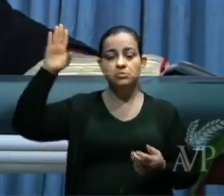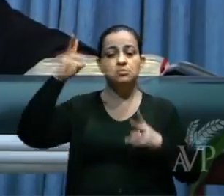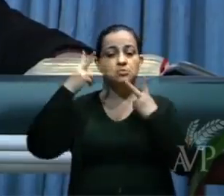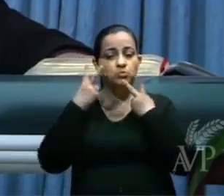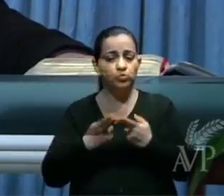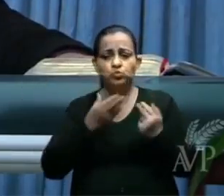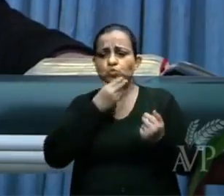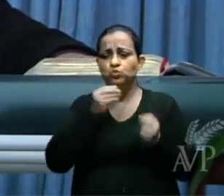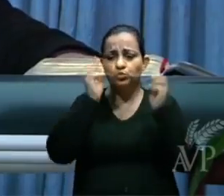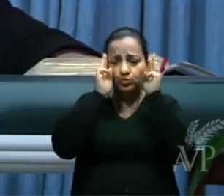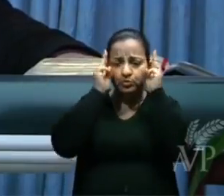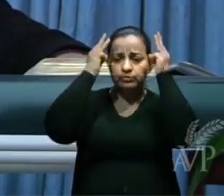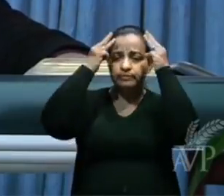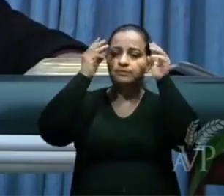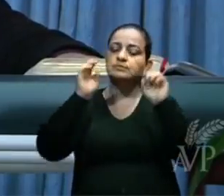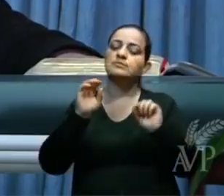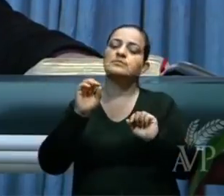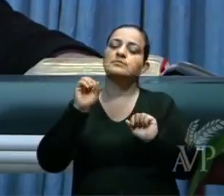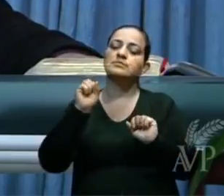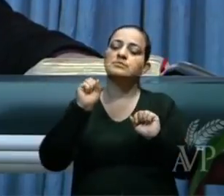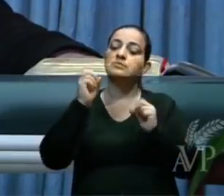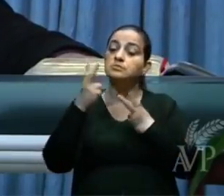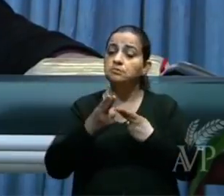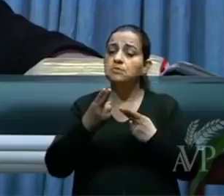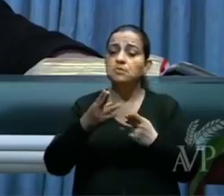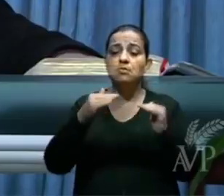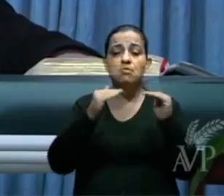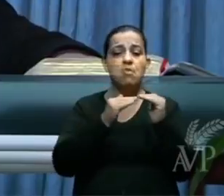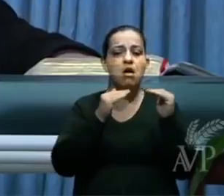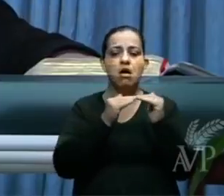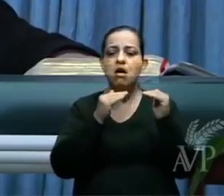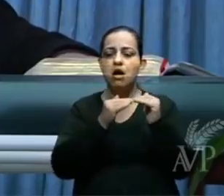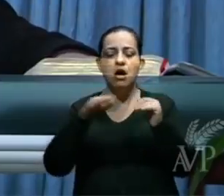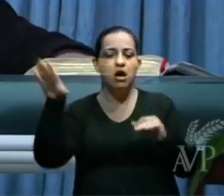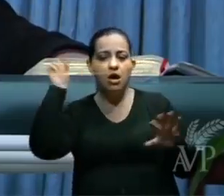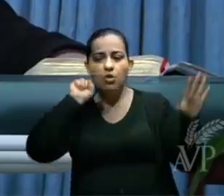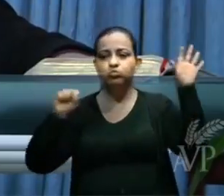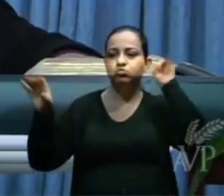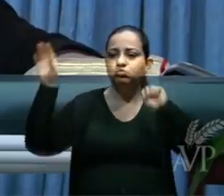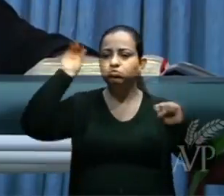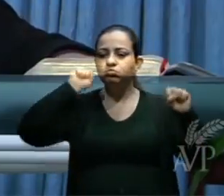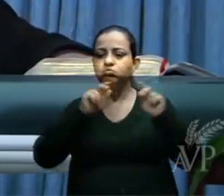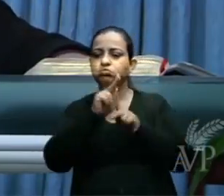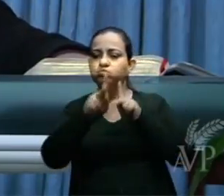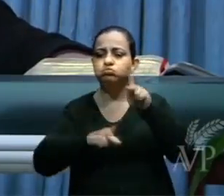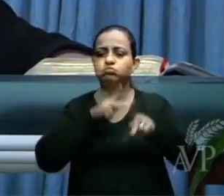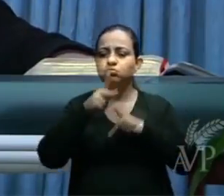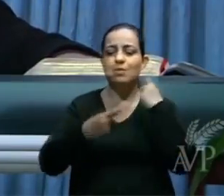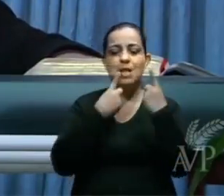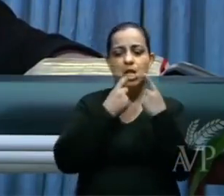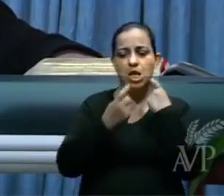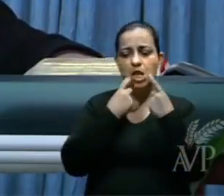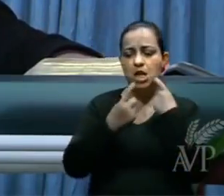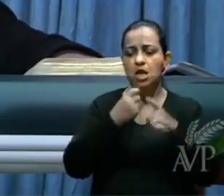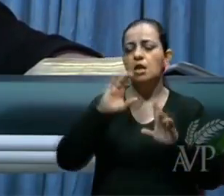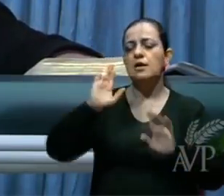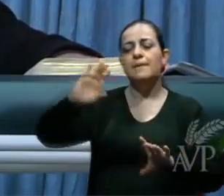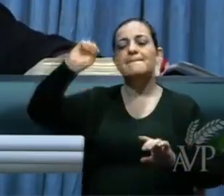moisés estava de acordo ouviu o clamor do meu povo desse